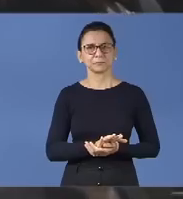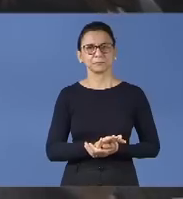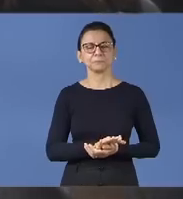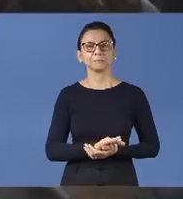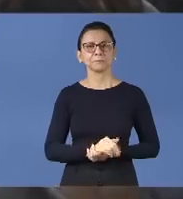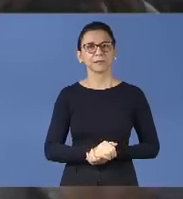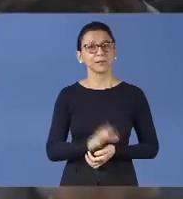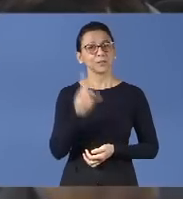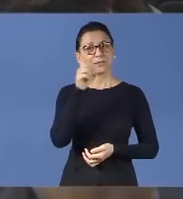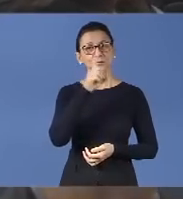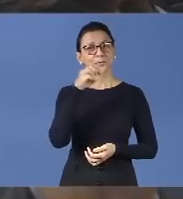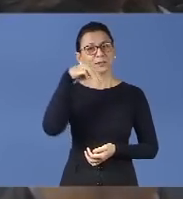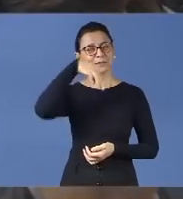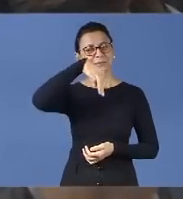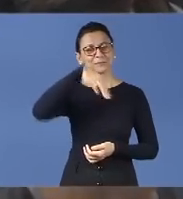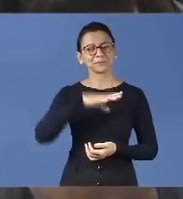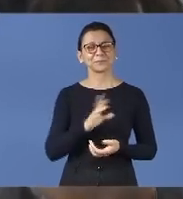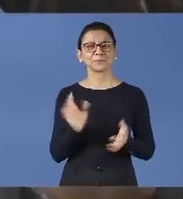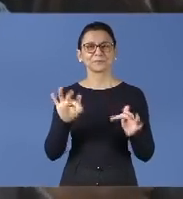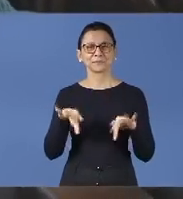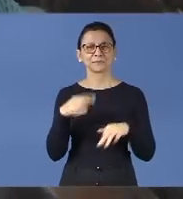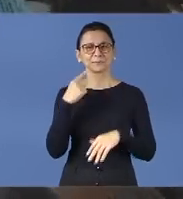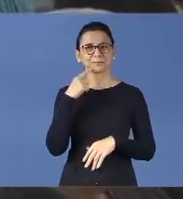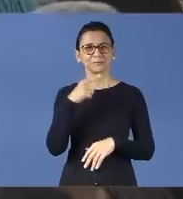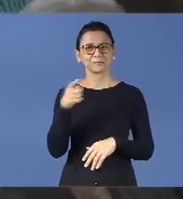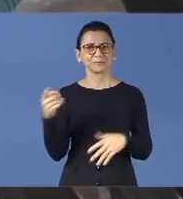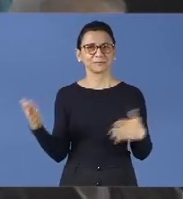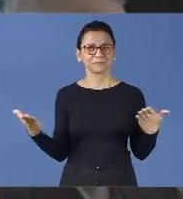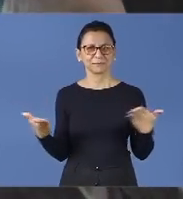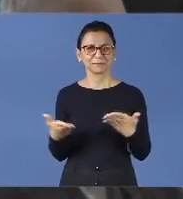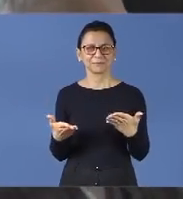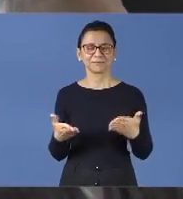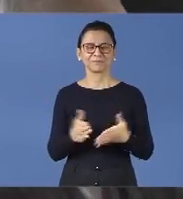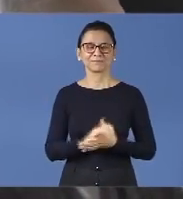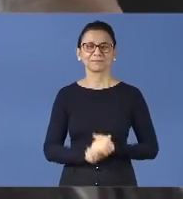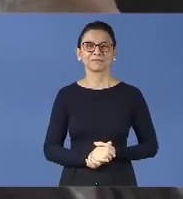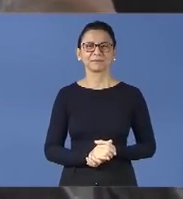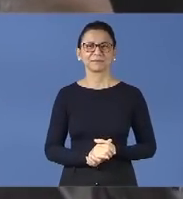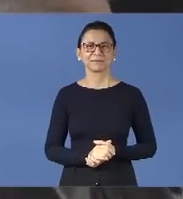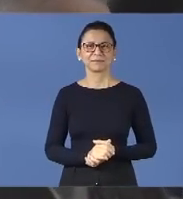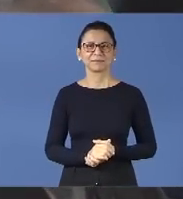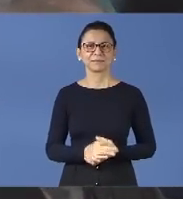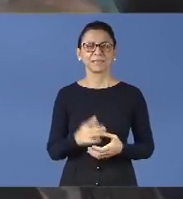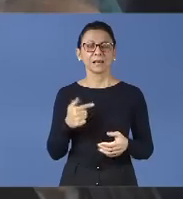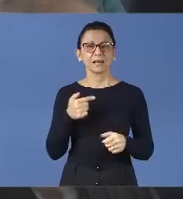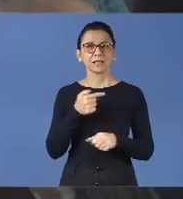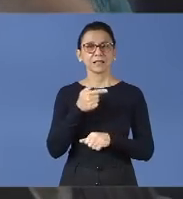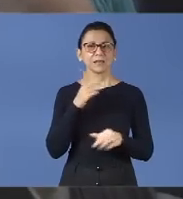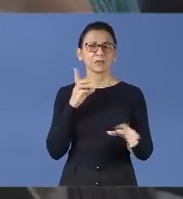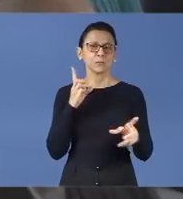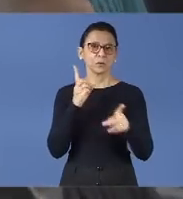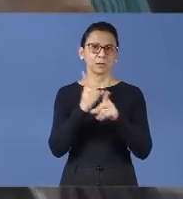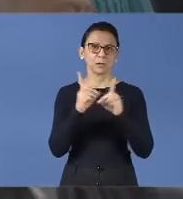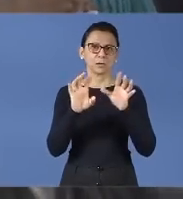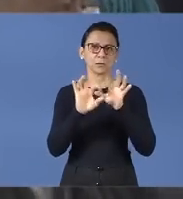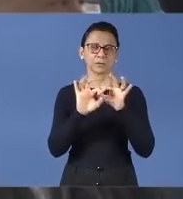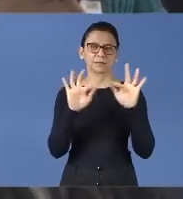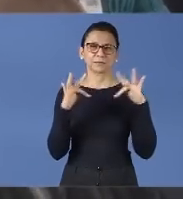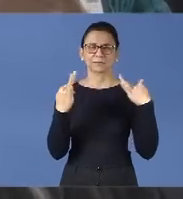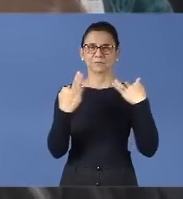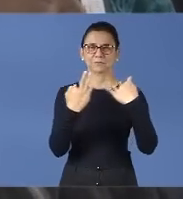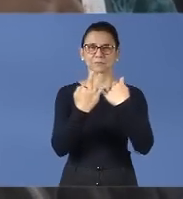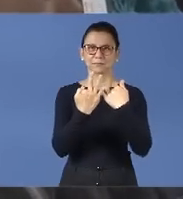neste fim de semana, nós tivemos aqui a sétima edição do encontro Unidos em